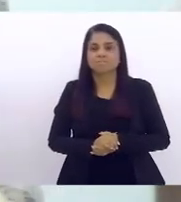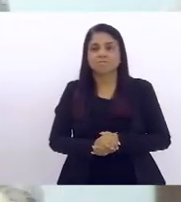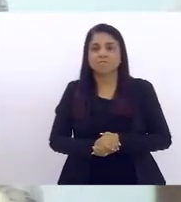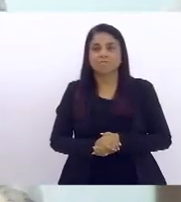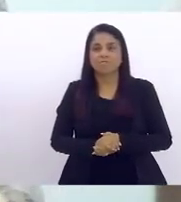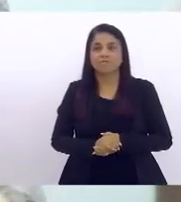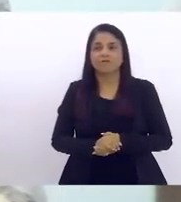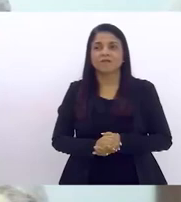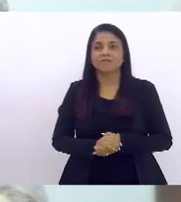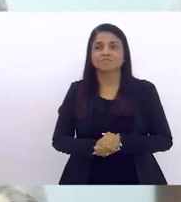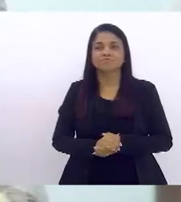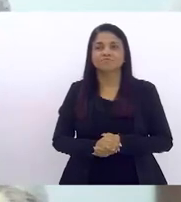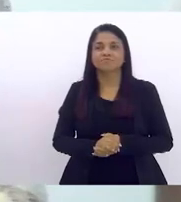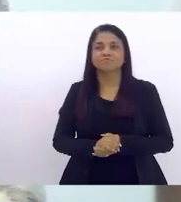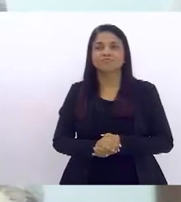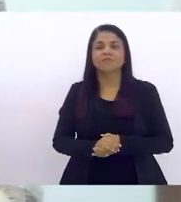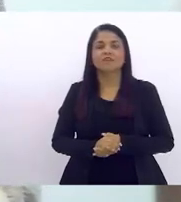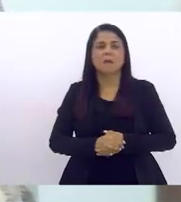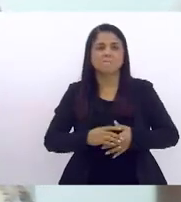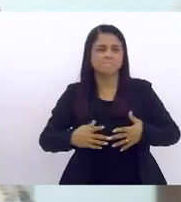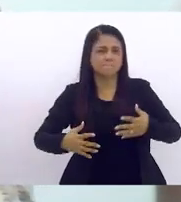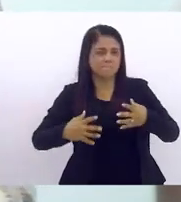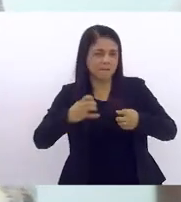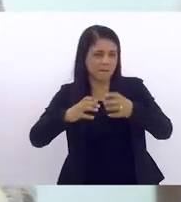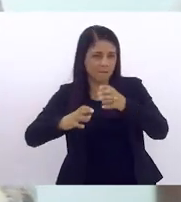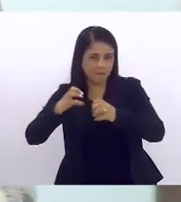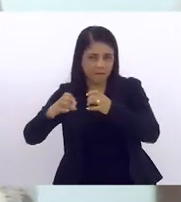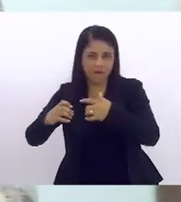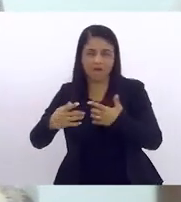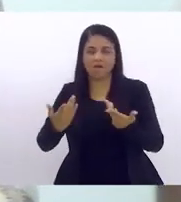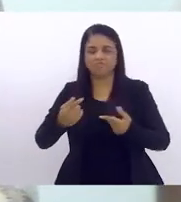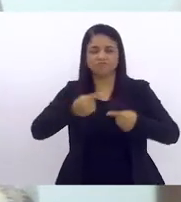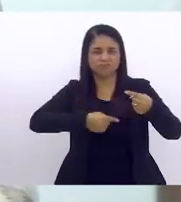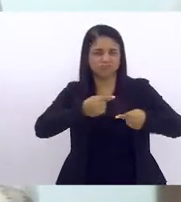é a turma que também brigava com mais médicos. Ou seja,